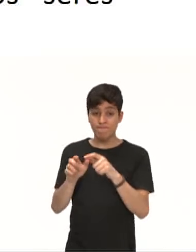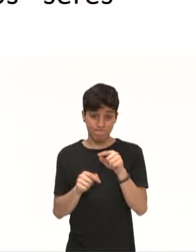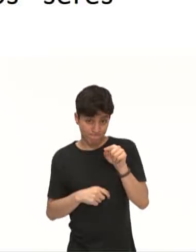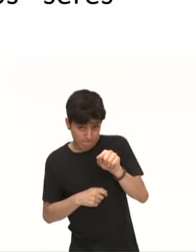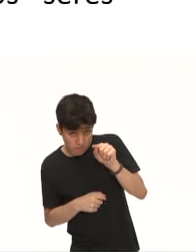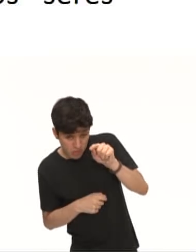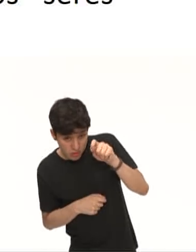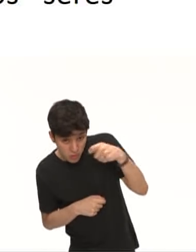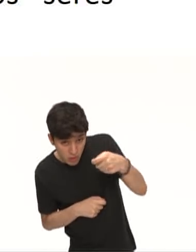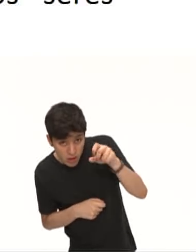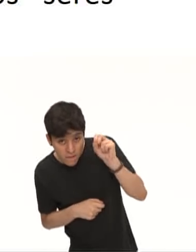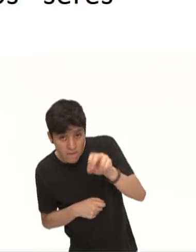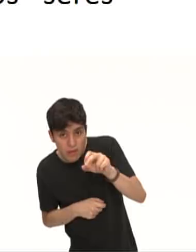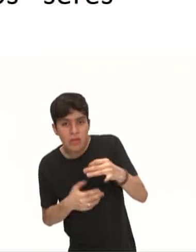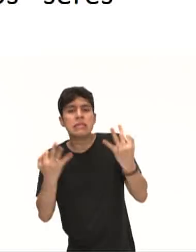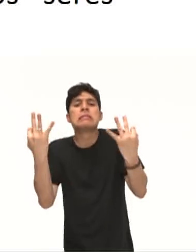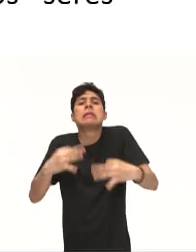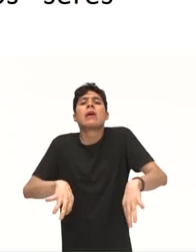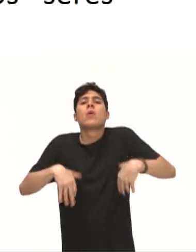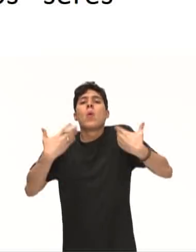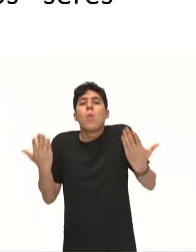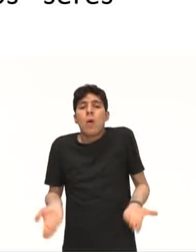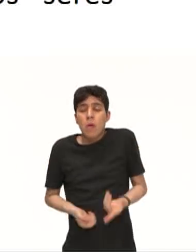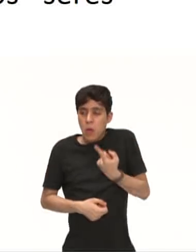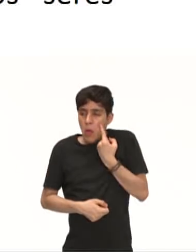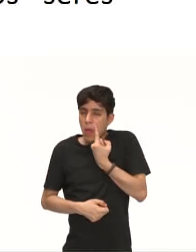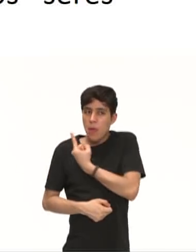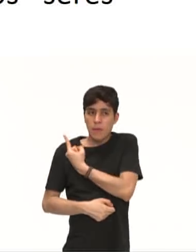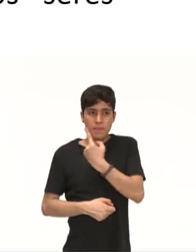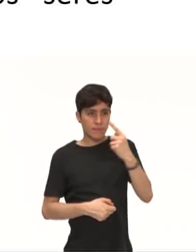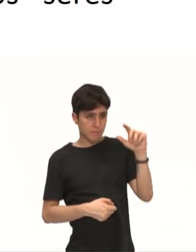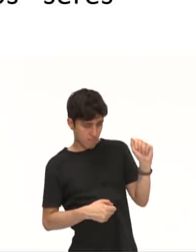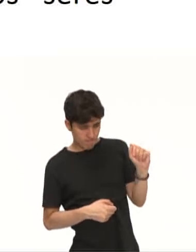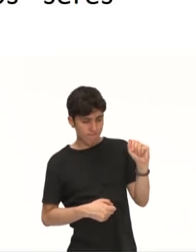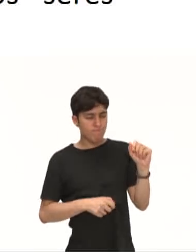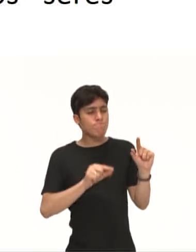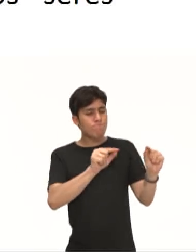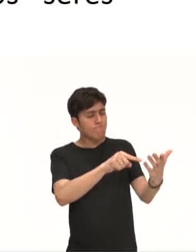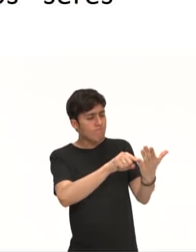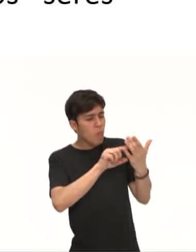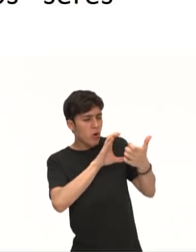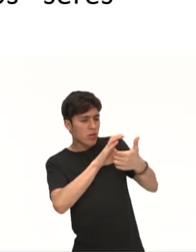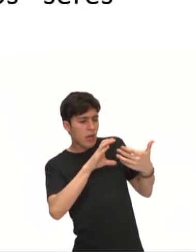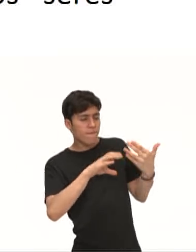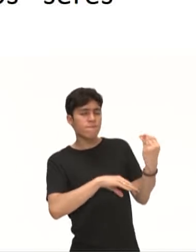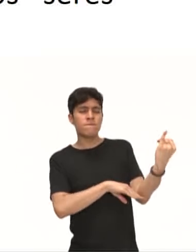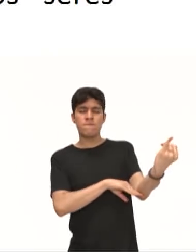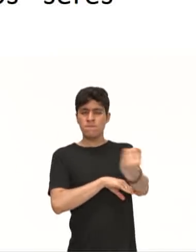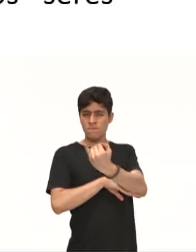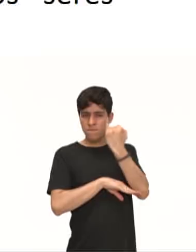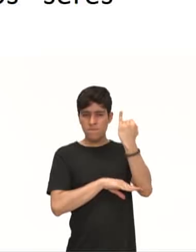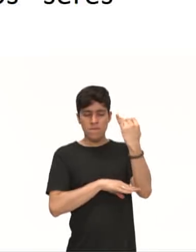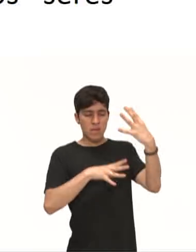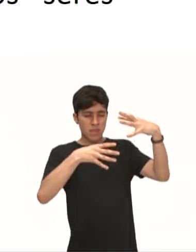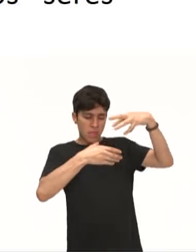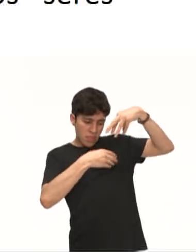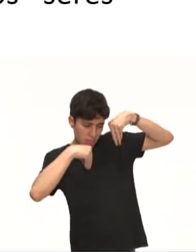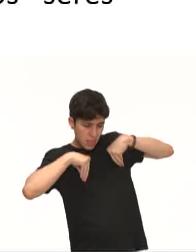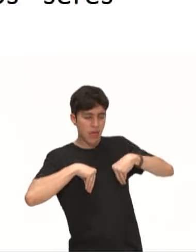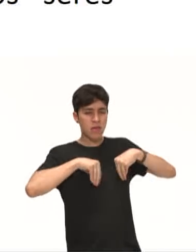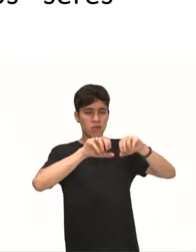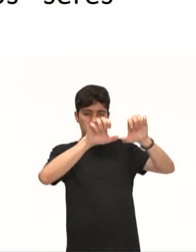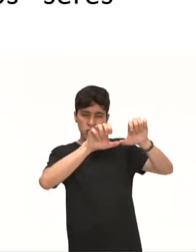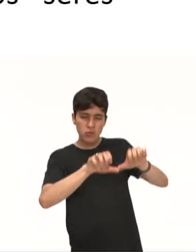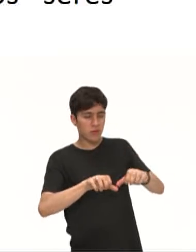vírus, é correto afirmar que, alternativa A, apresentam características fundamentais dos seres vivos,